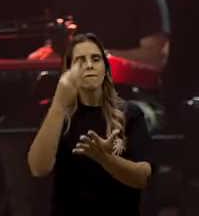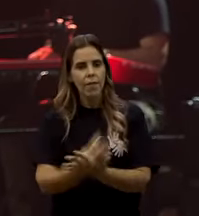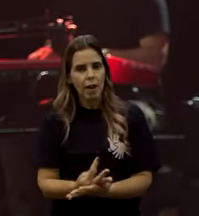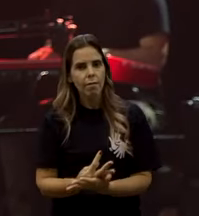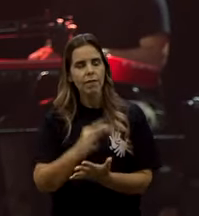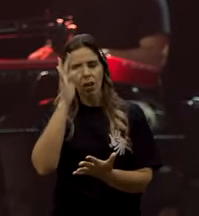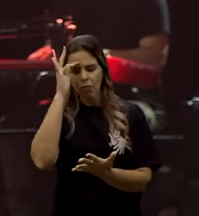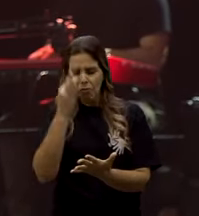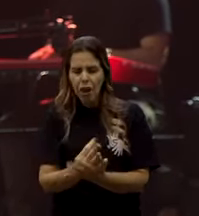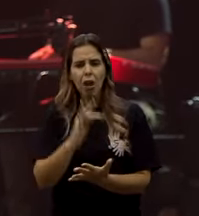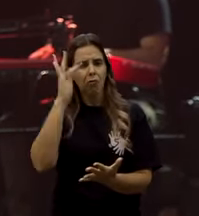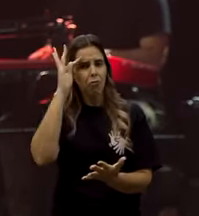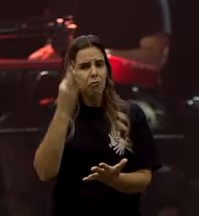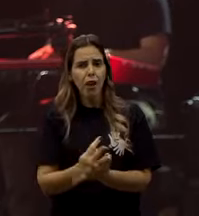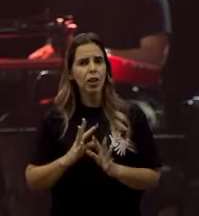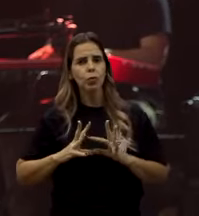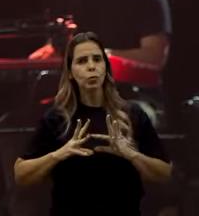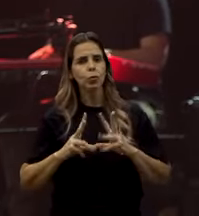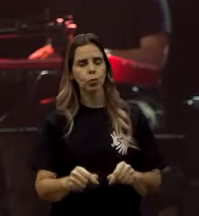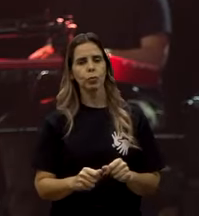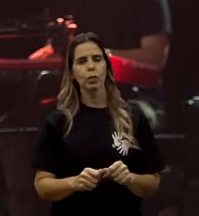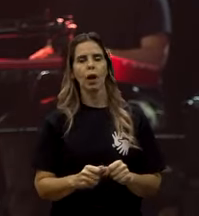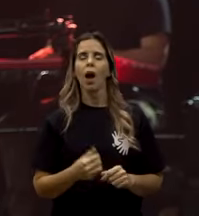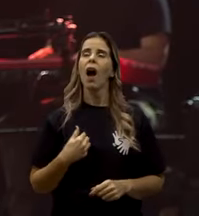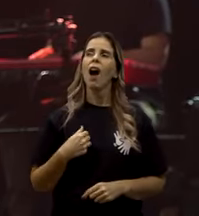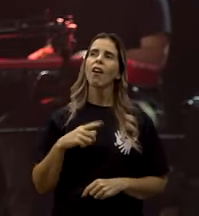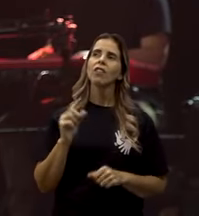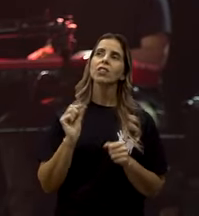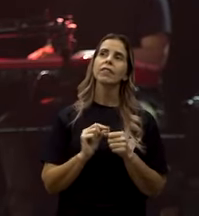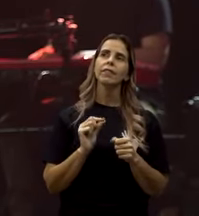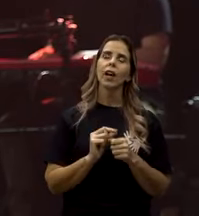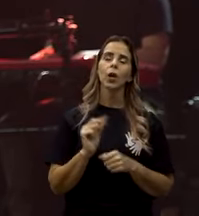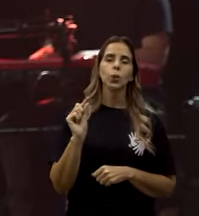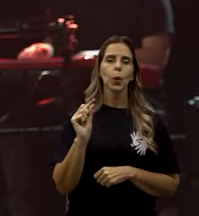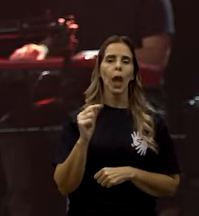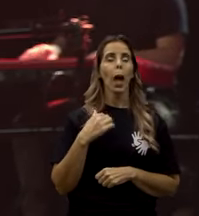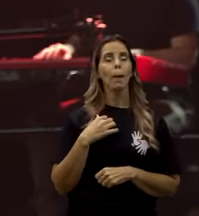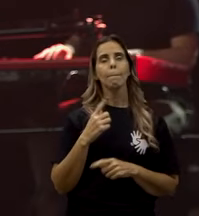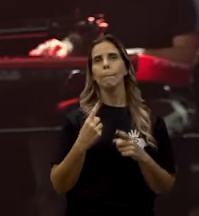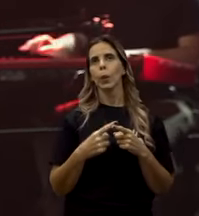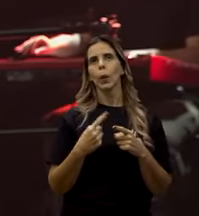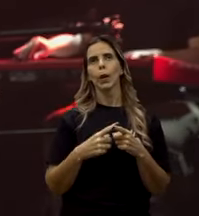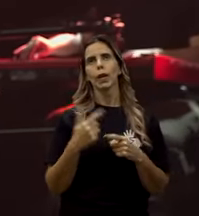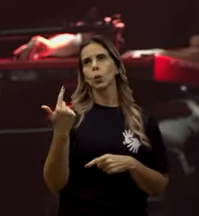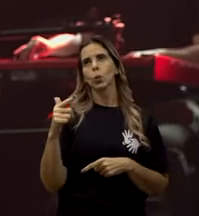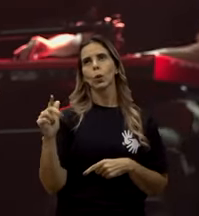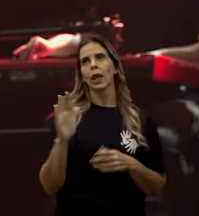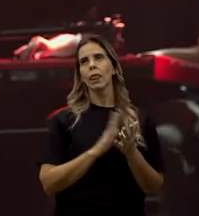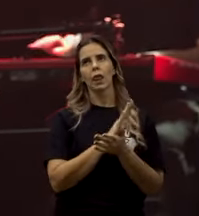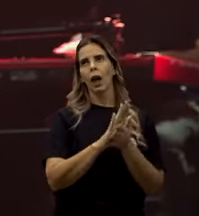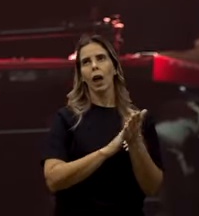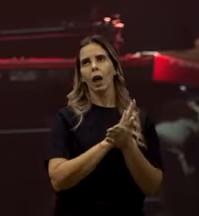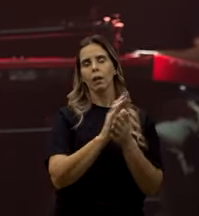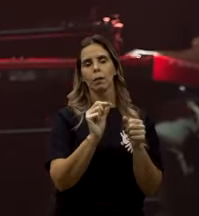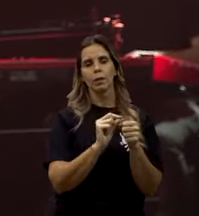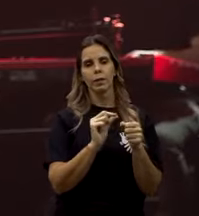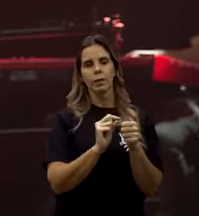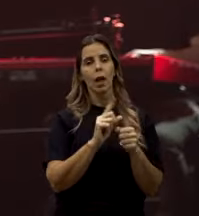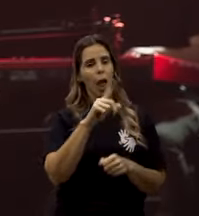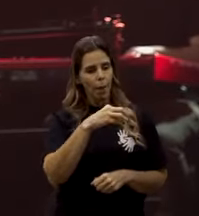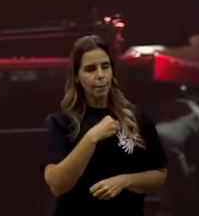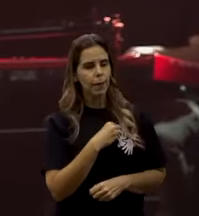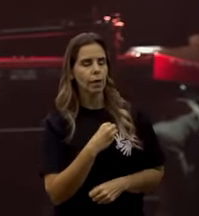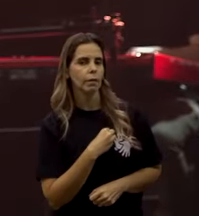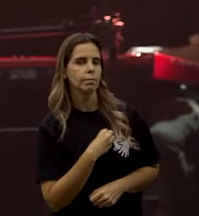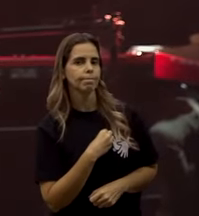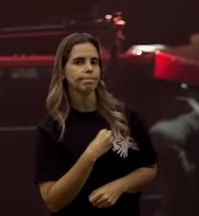pergunto por que que você faz o que você faz ah eu faço porque não tenho nada para fazer pecado Por que que você faz o que você faz Ah eu nem